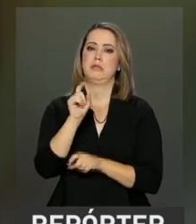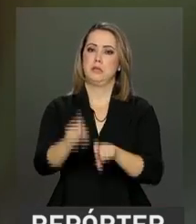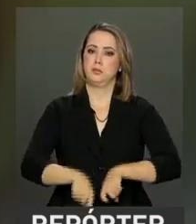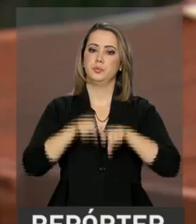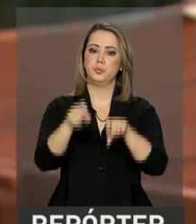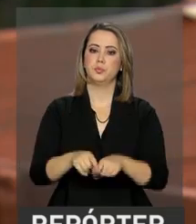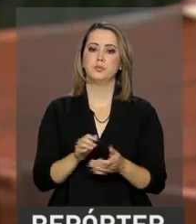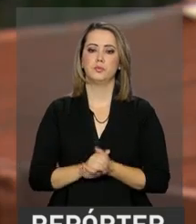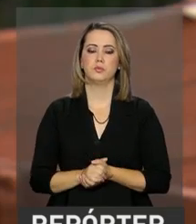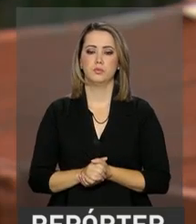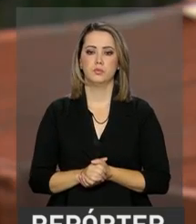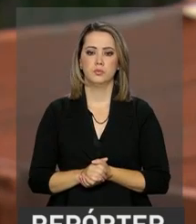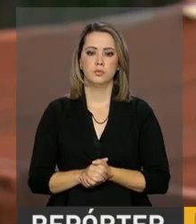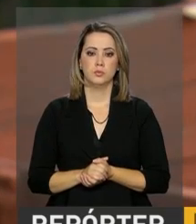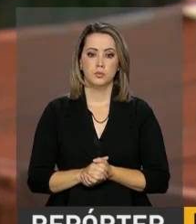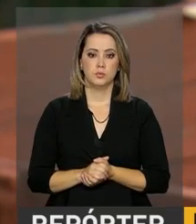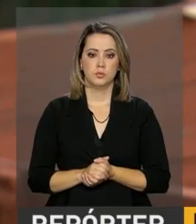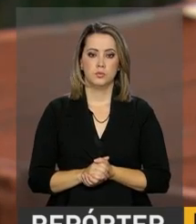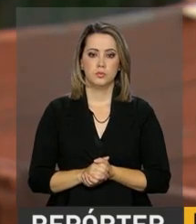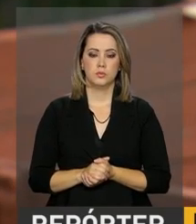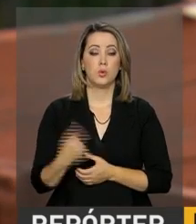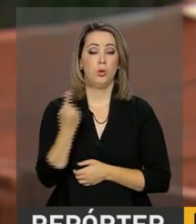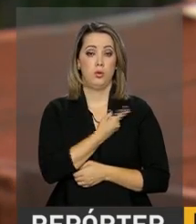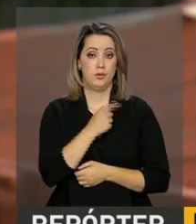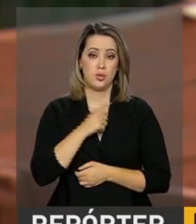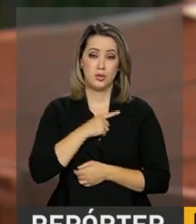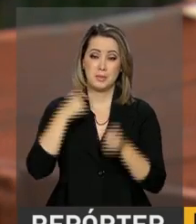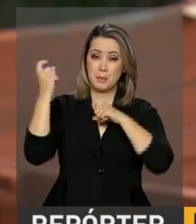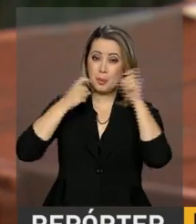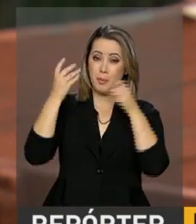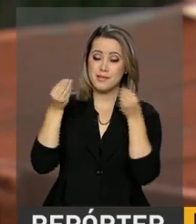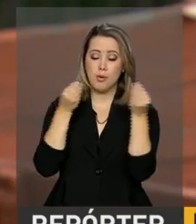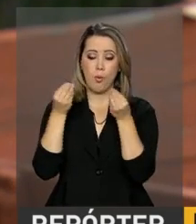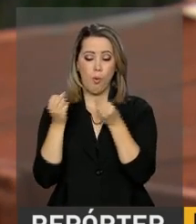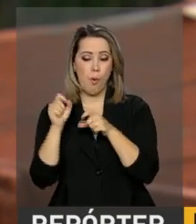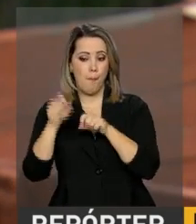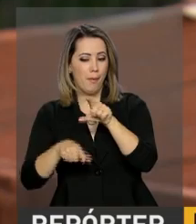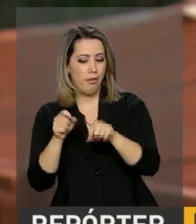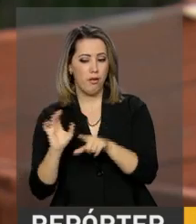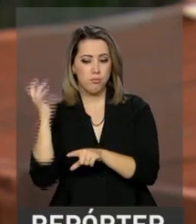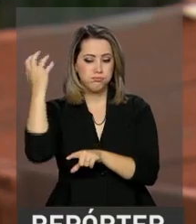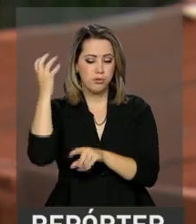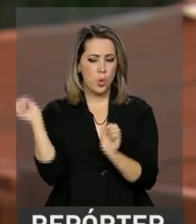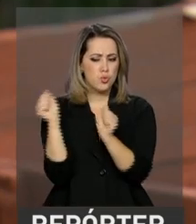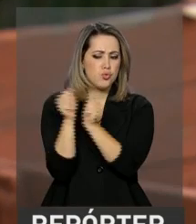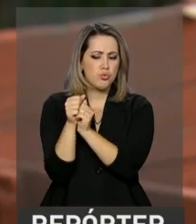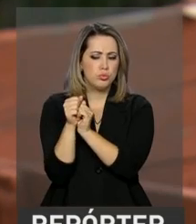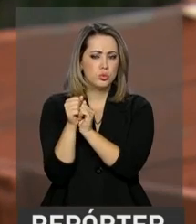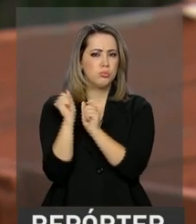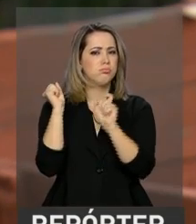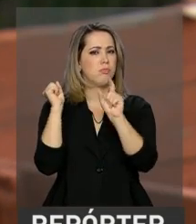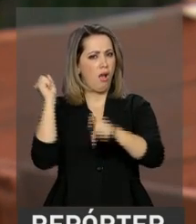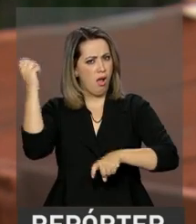agricultores noss produtores que a gente tinha essa preocupação de se ter um equilíbrio entre produção meio ambiente a gente tinha